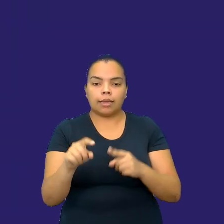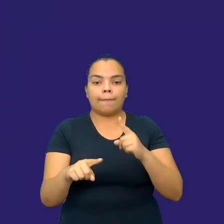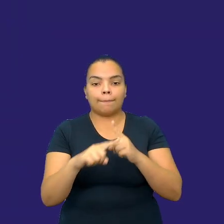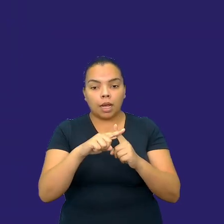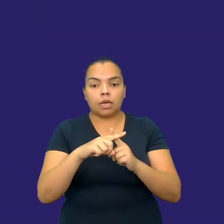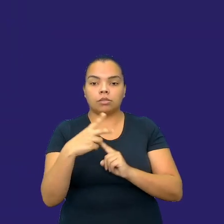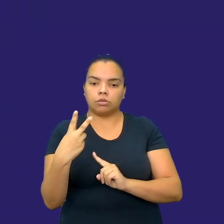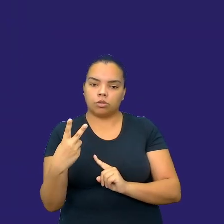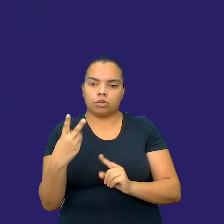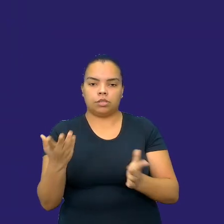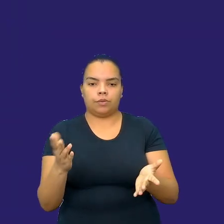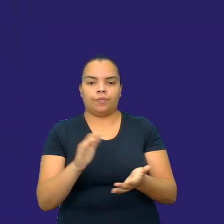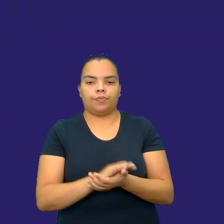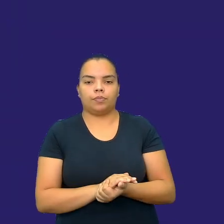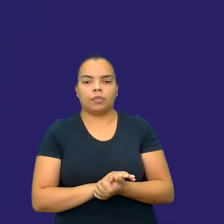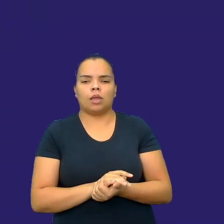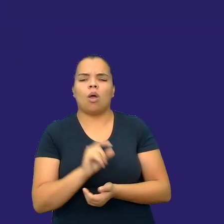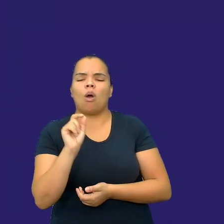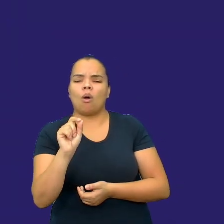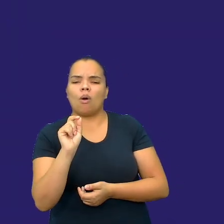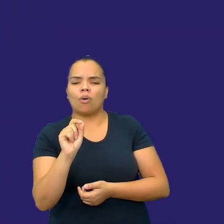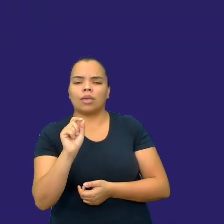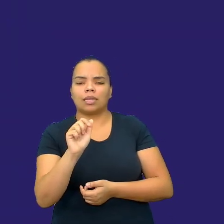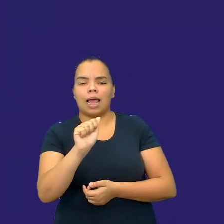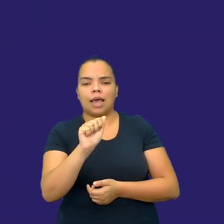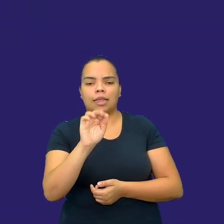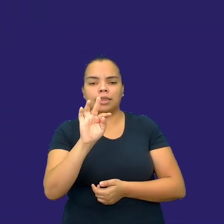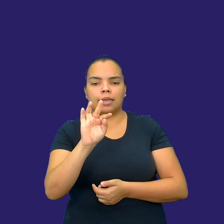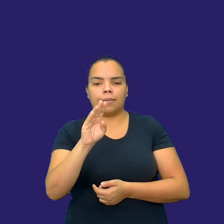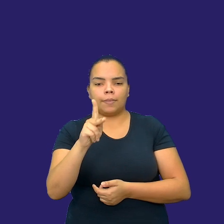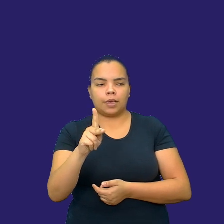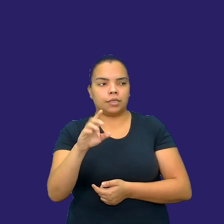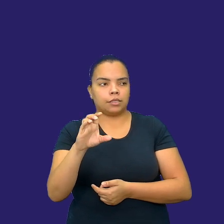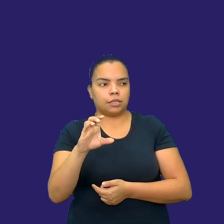E na TPC, o que faremos na TPC?